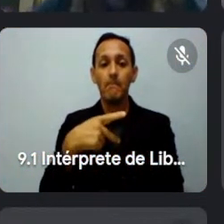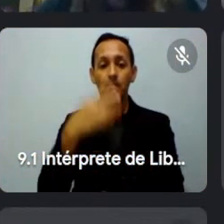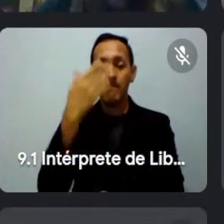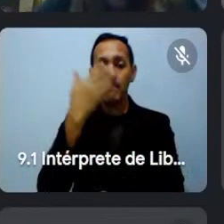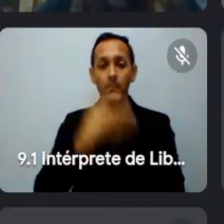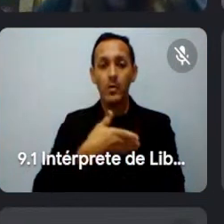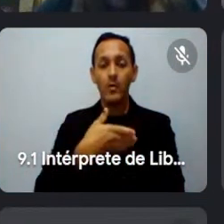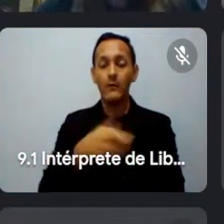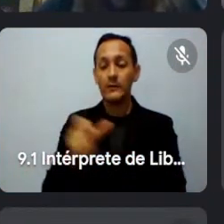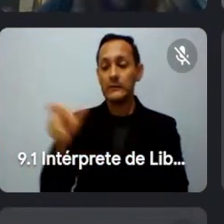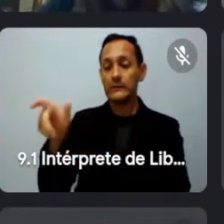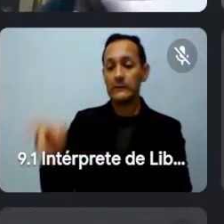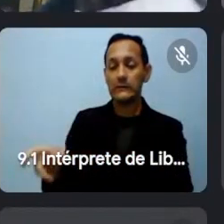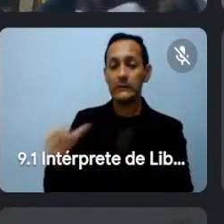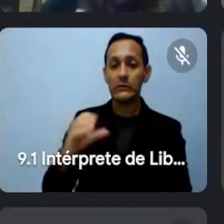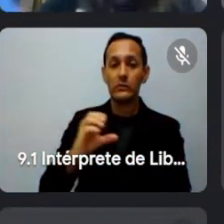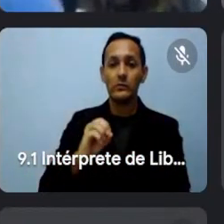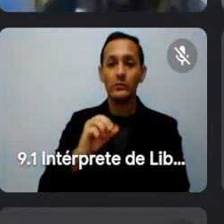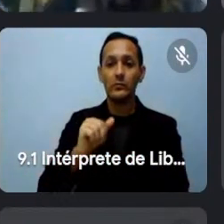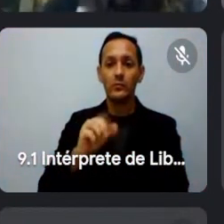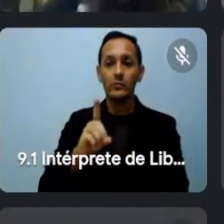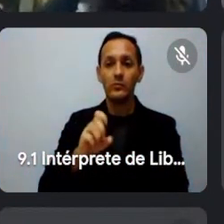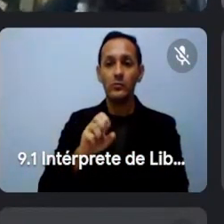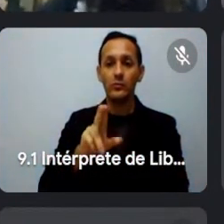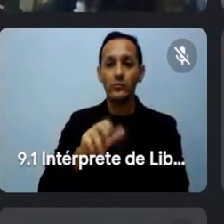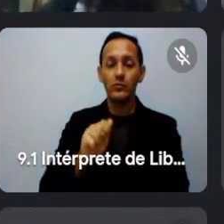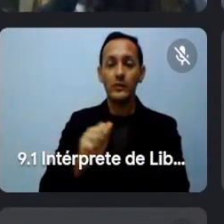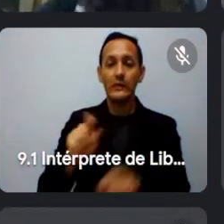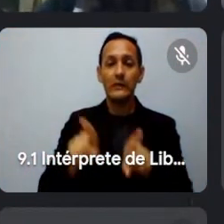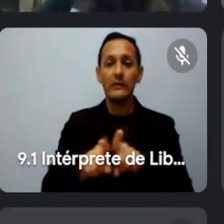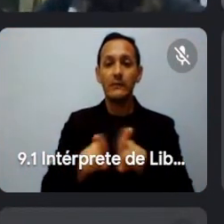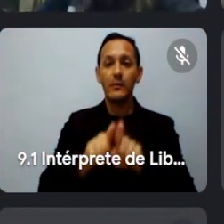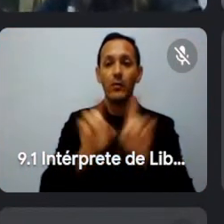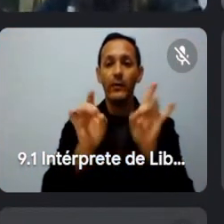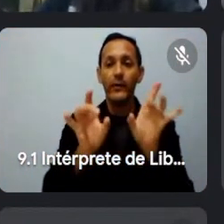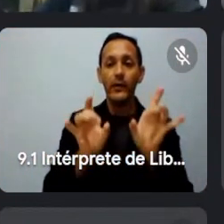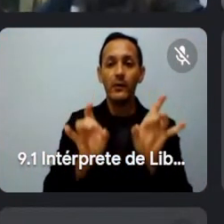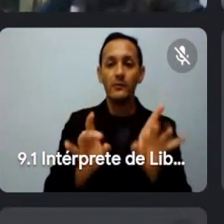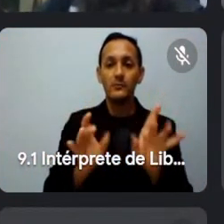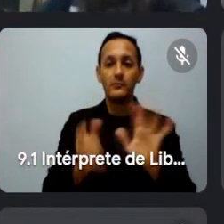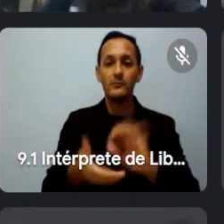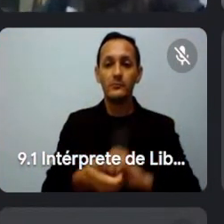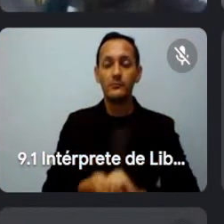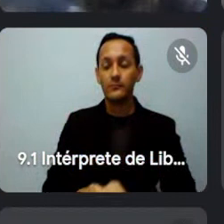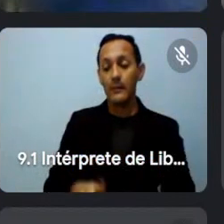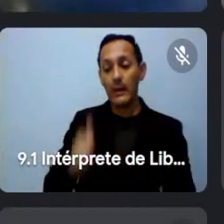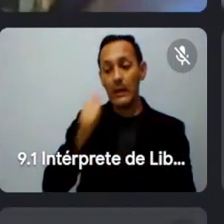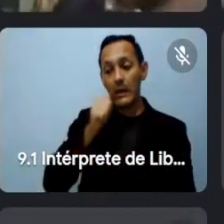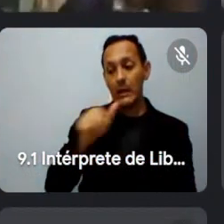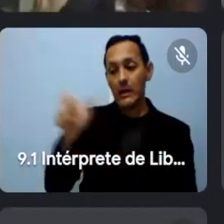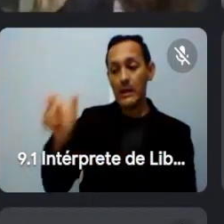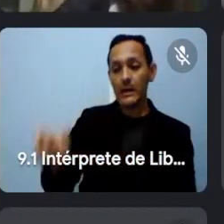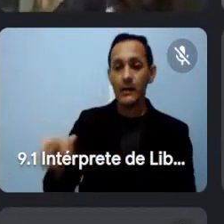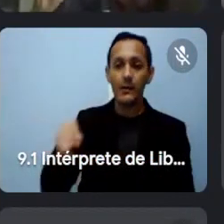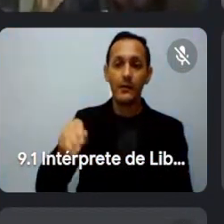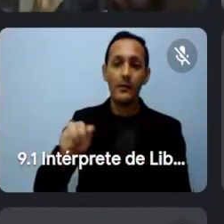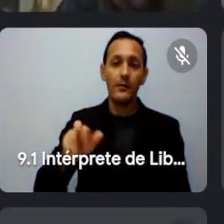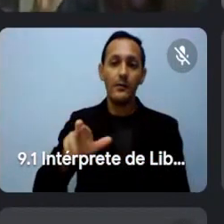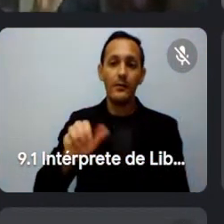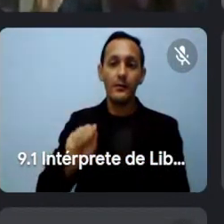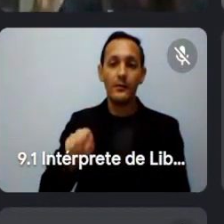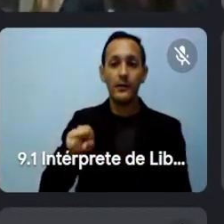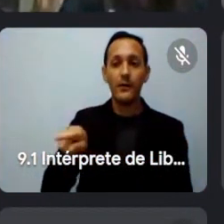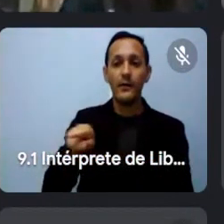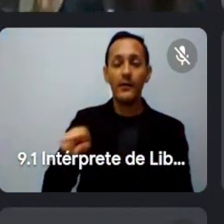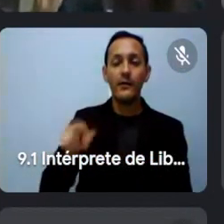descrita e o resultado e a Maria se Ana Maria de Jesus Ribeiro e